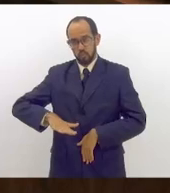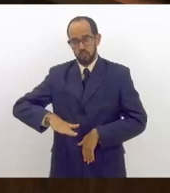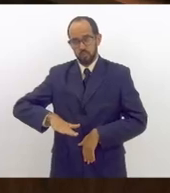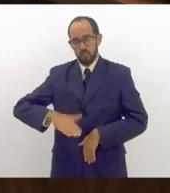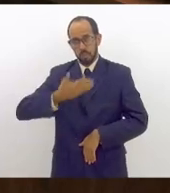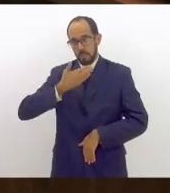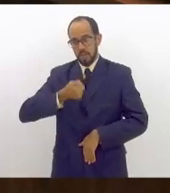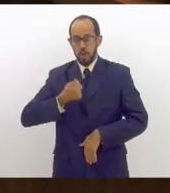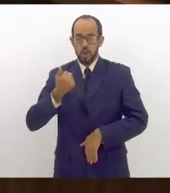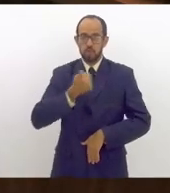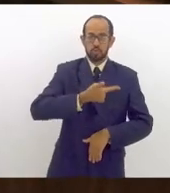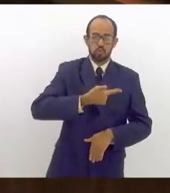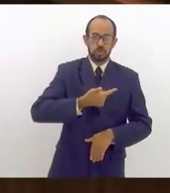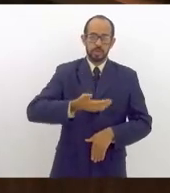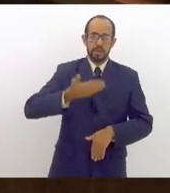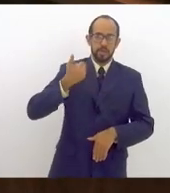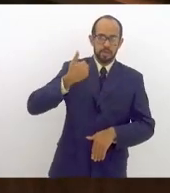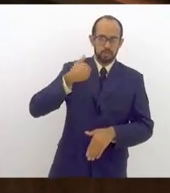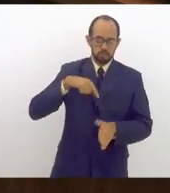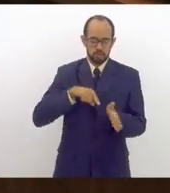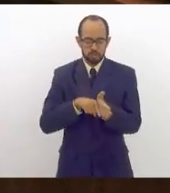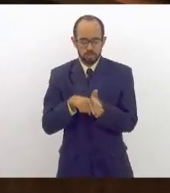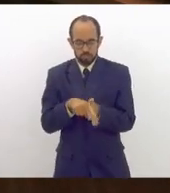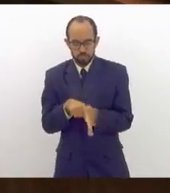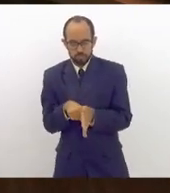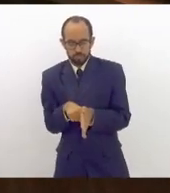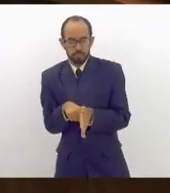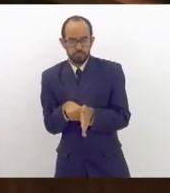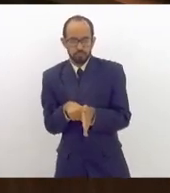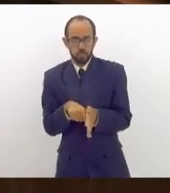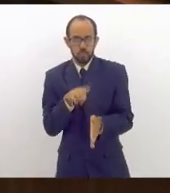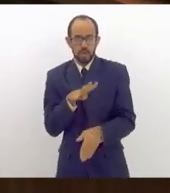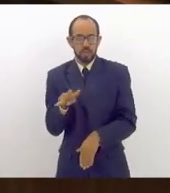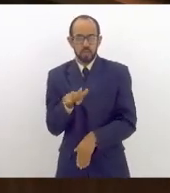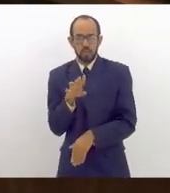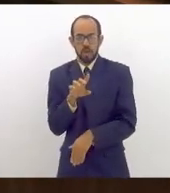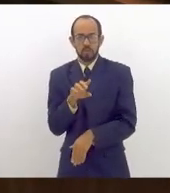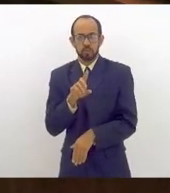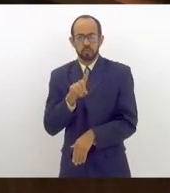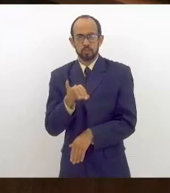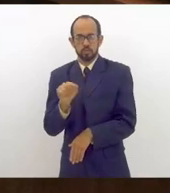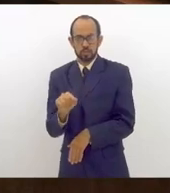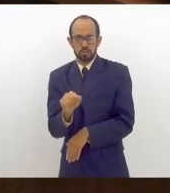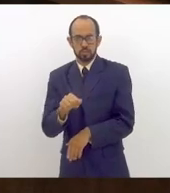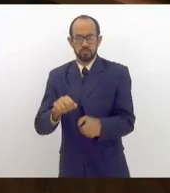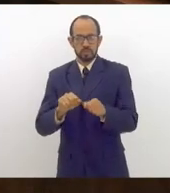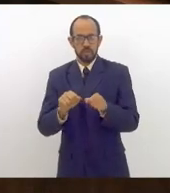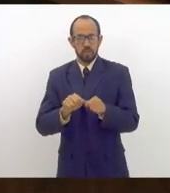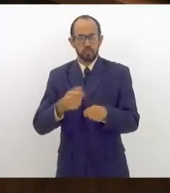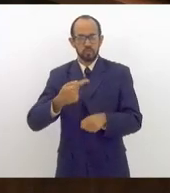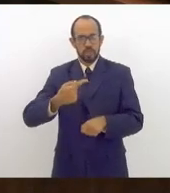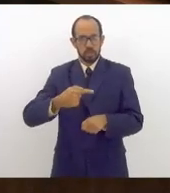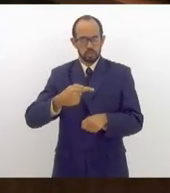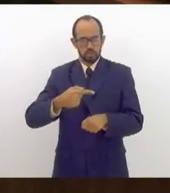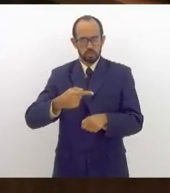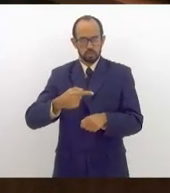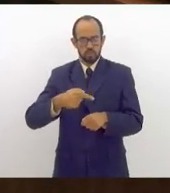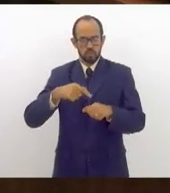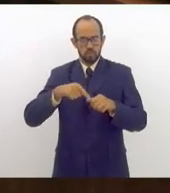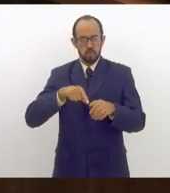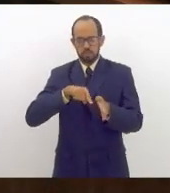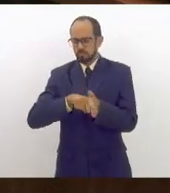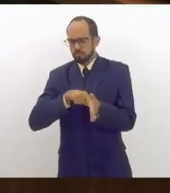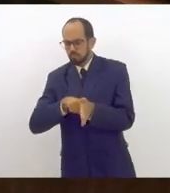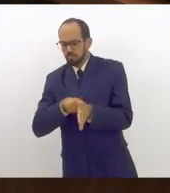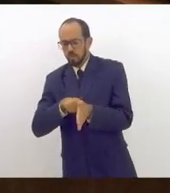quando o garoto estava sendo periciado. Então, 44 dias fizeram o 7º laudo, mudando os outros